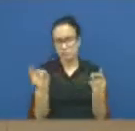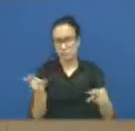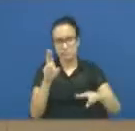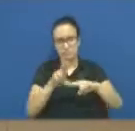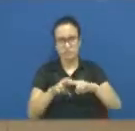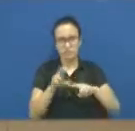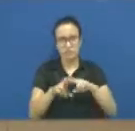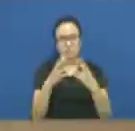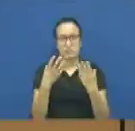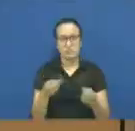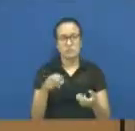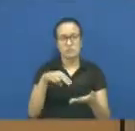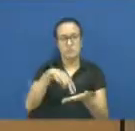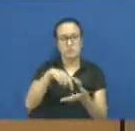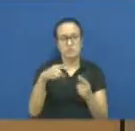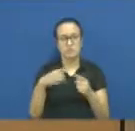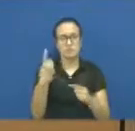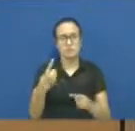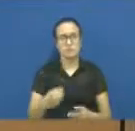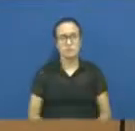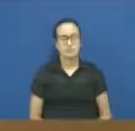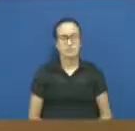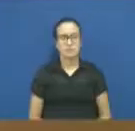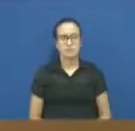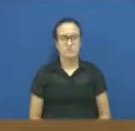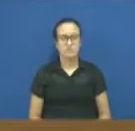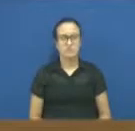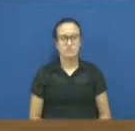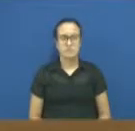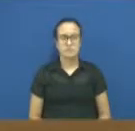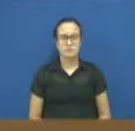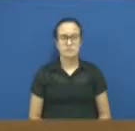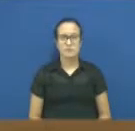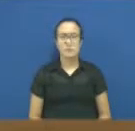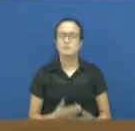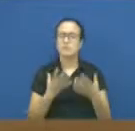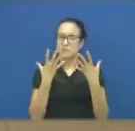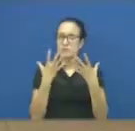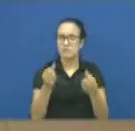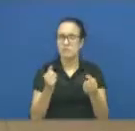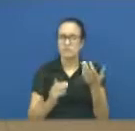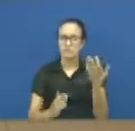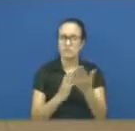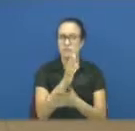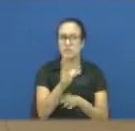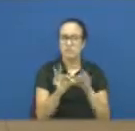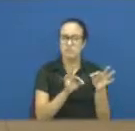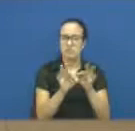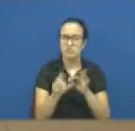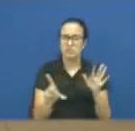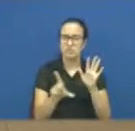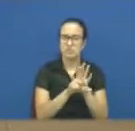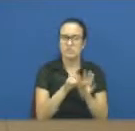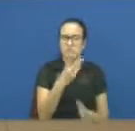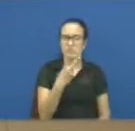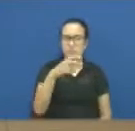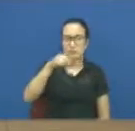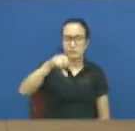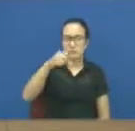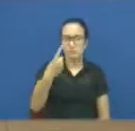simbólica. Sentados aprovam, os de pé rejeitam. Está, portanto, aprovado o projeto de lei 291 de